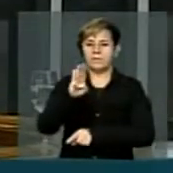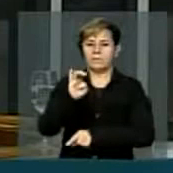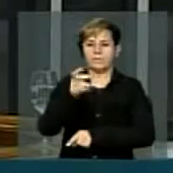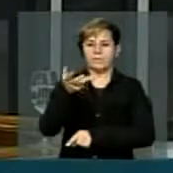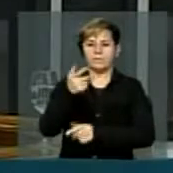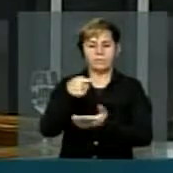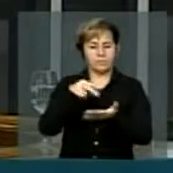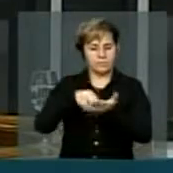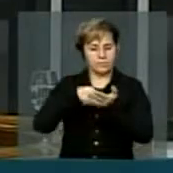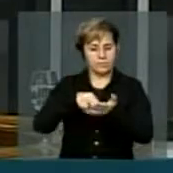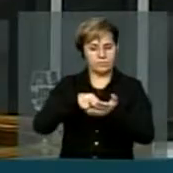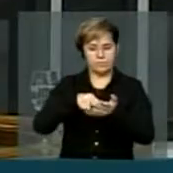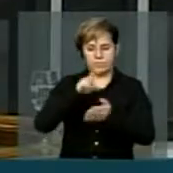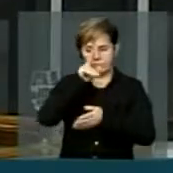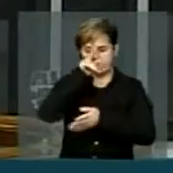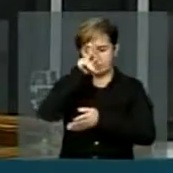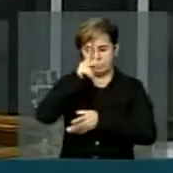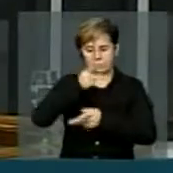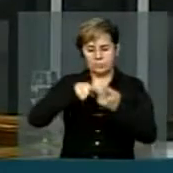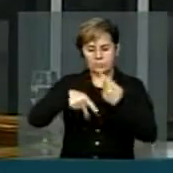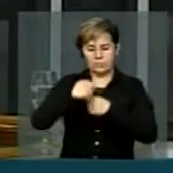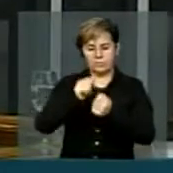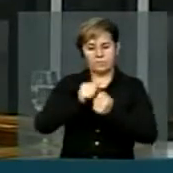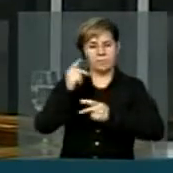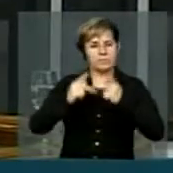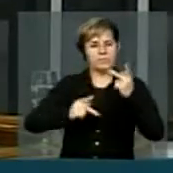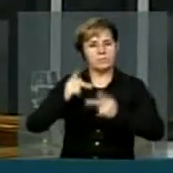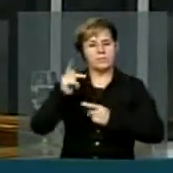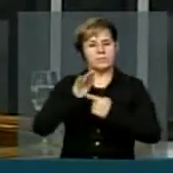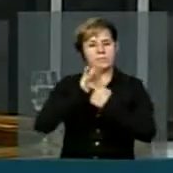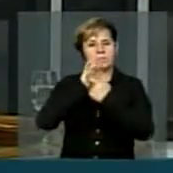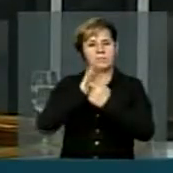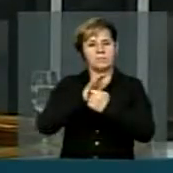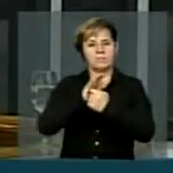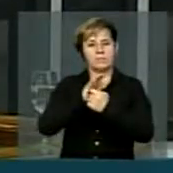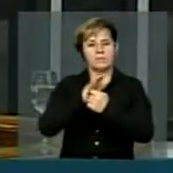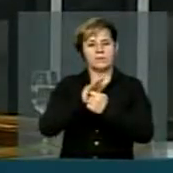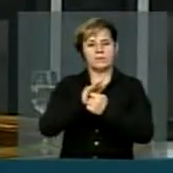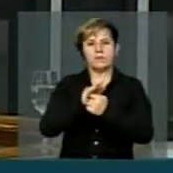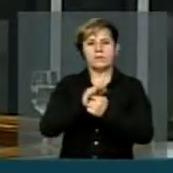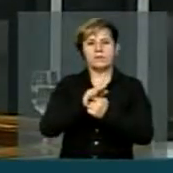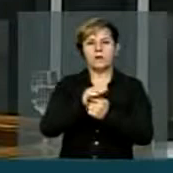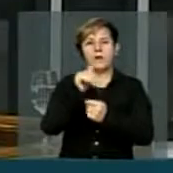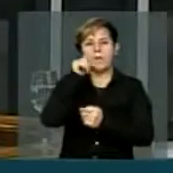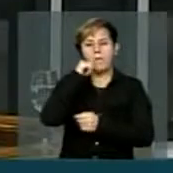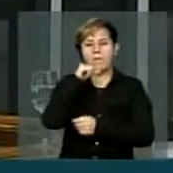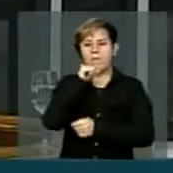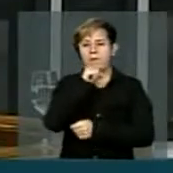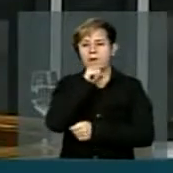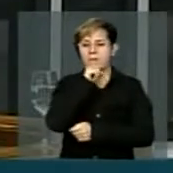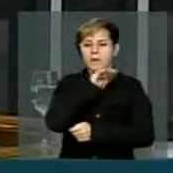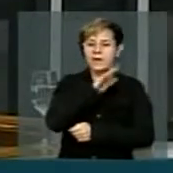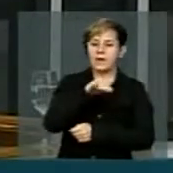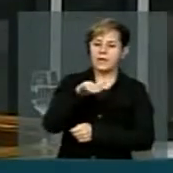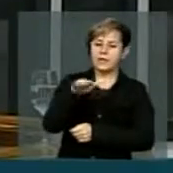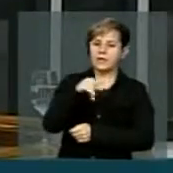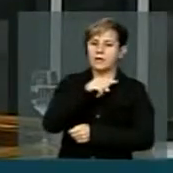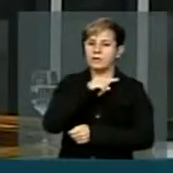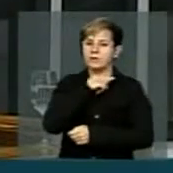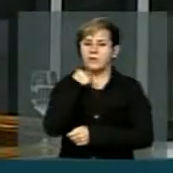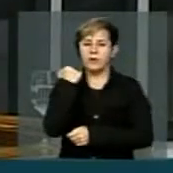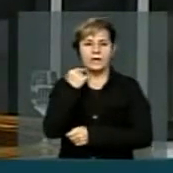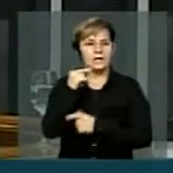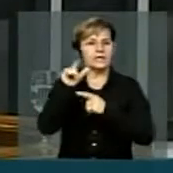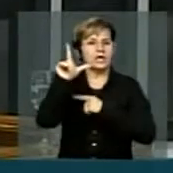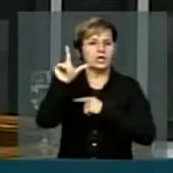reforçar políticas que apontem para a redução da mortalidade materna, a redução da mortalidade